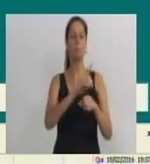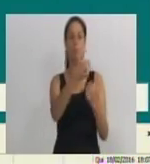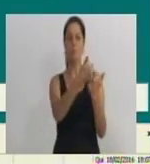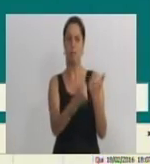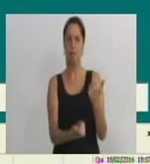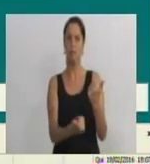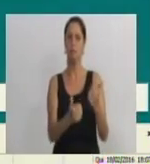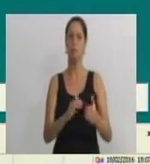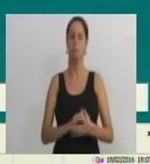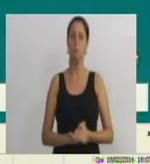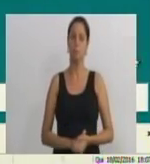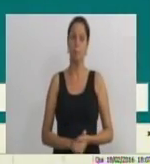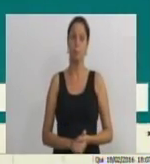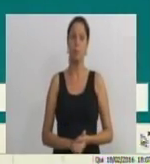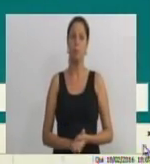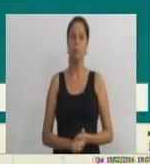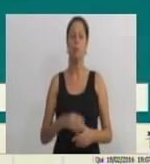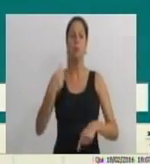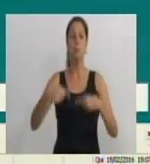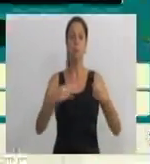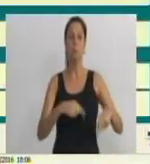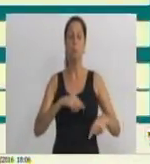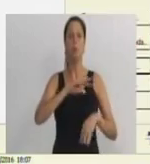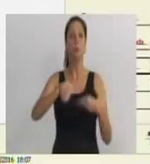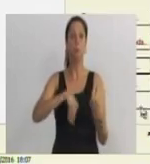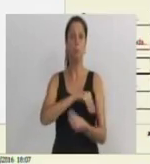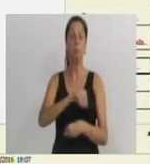Em discussão englobada,